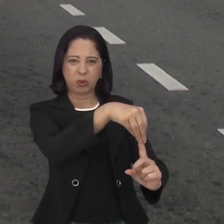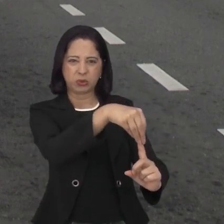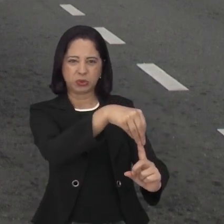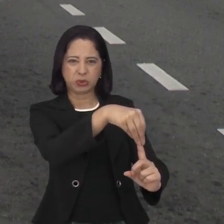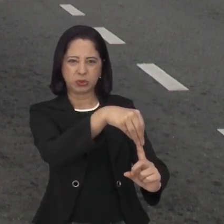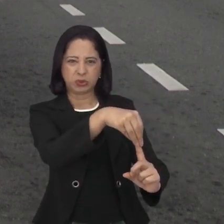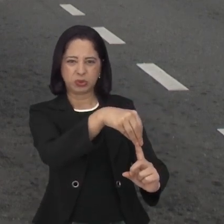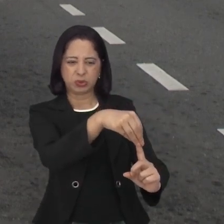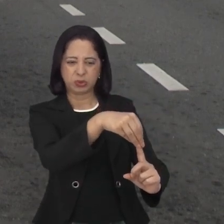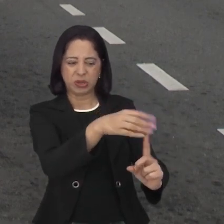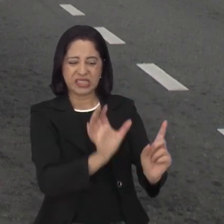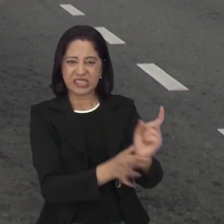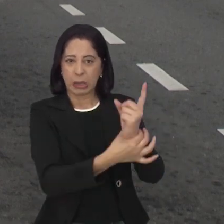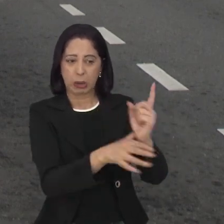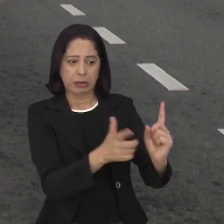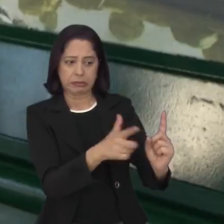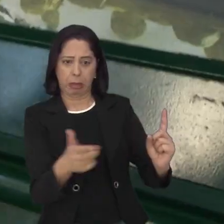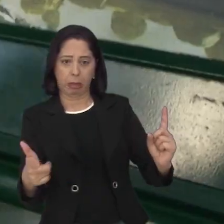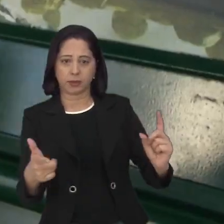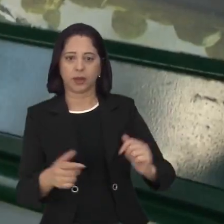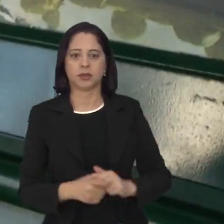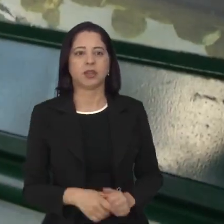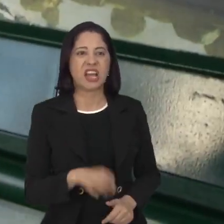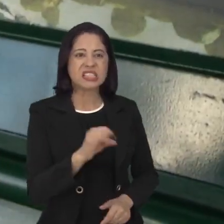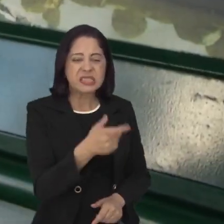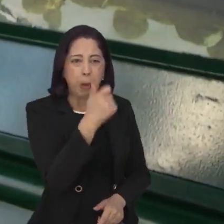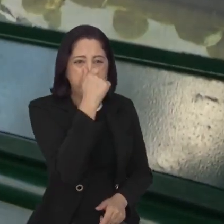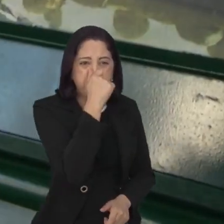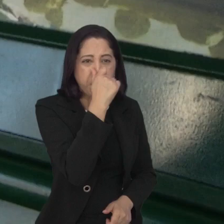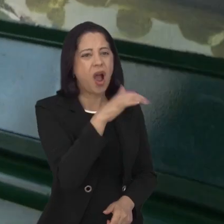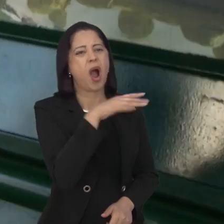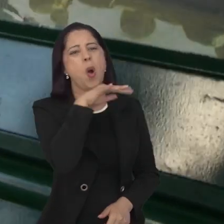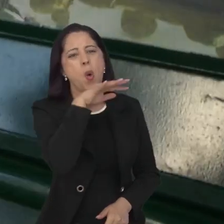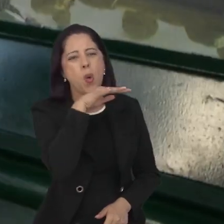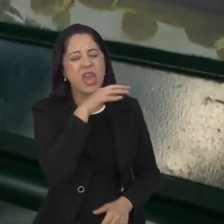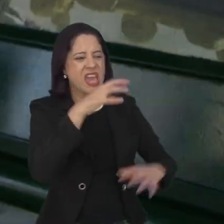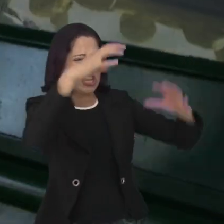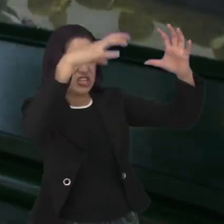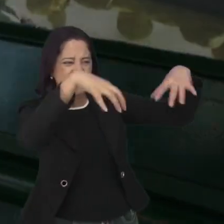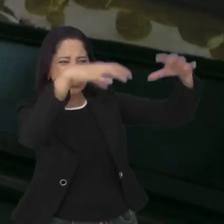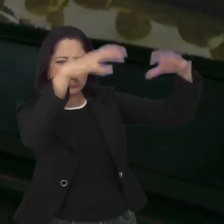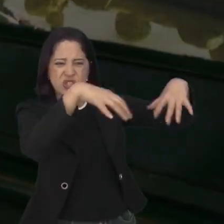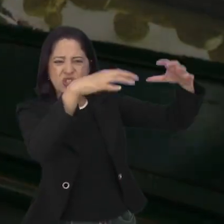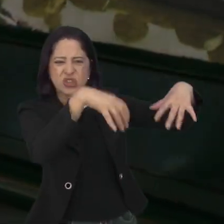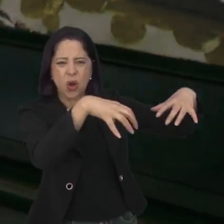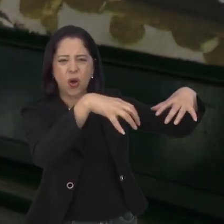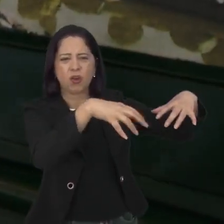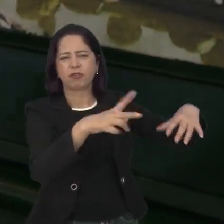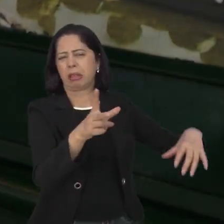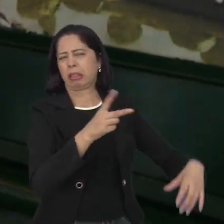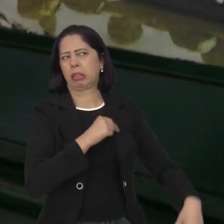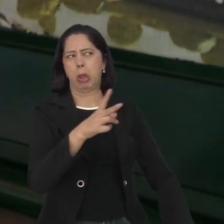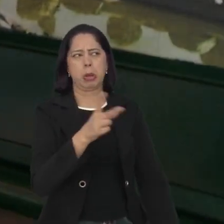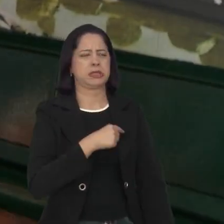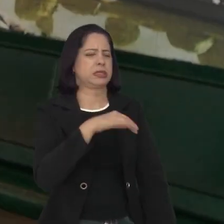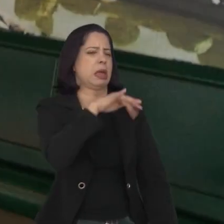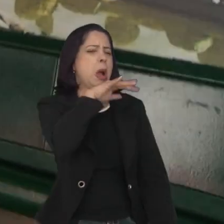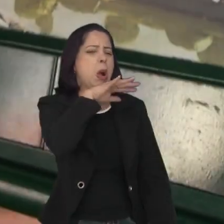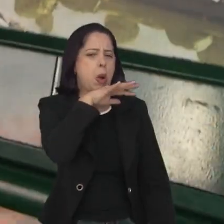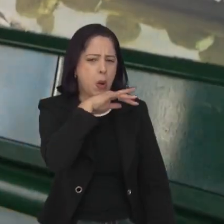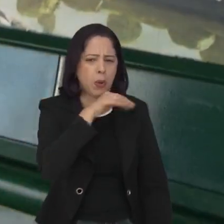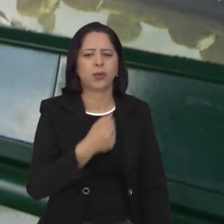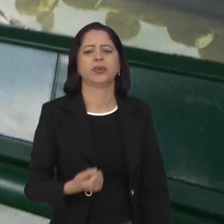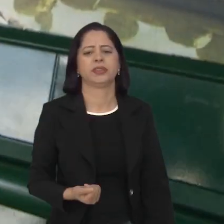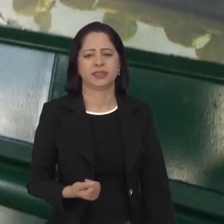muito com conforto e segurança quando tá lotado é ruim quando chove chove mais dentro do que fora